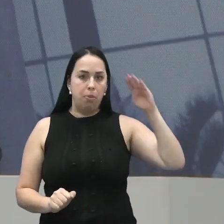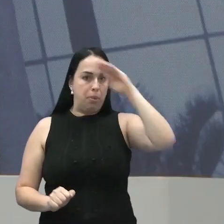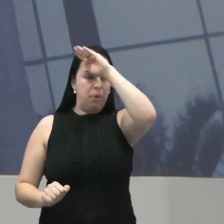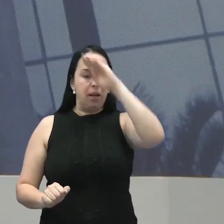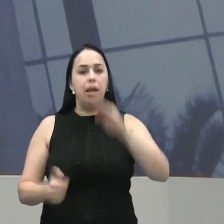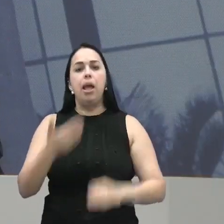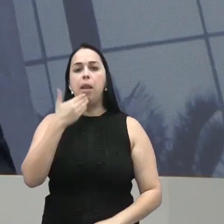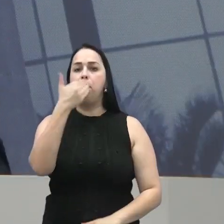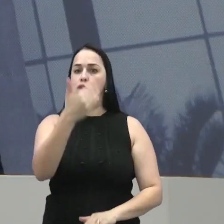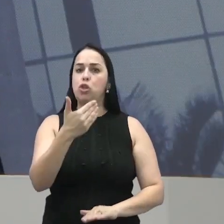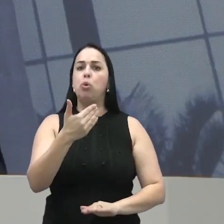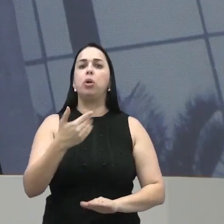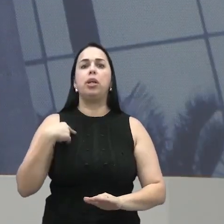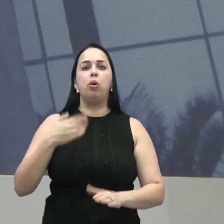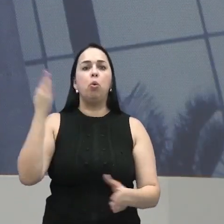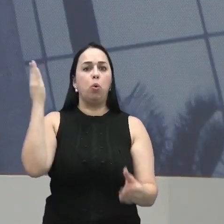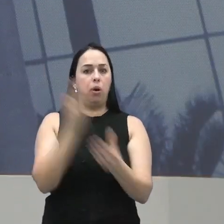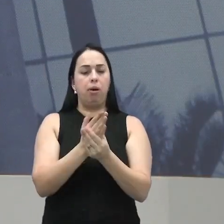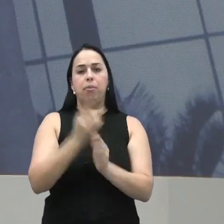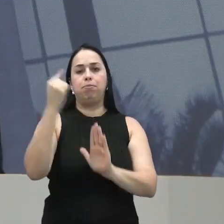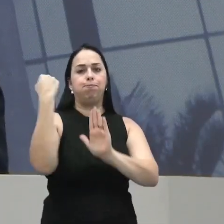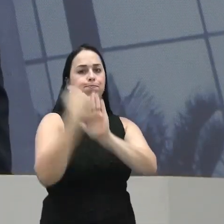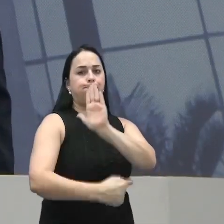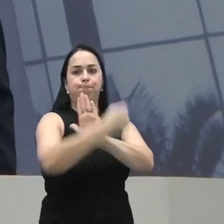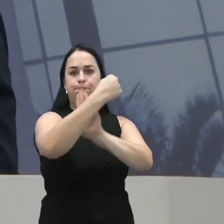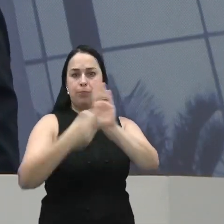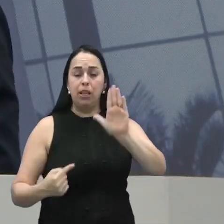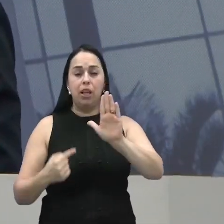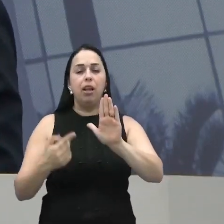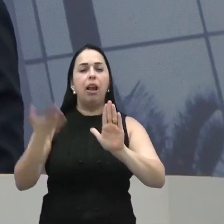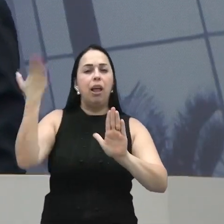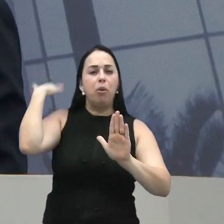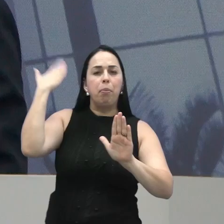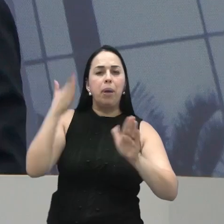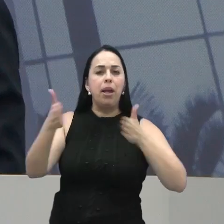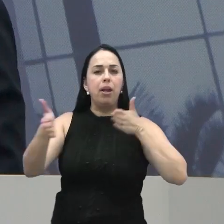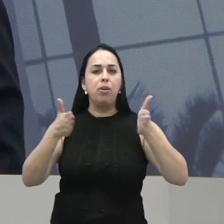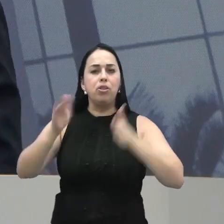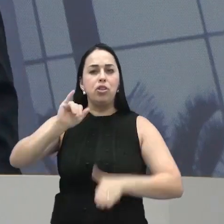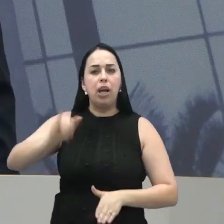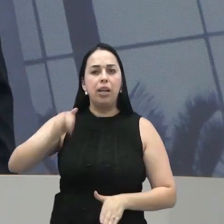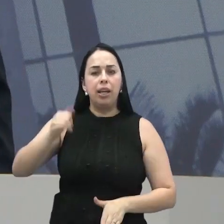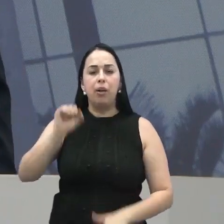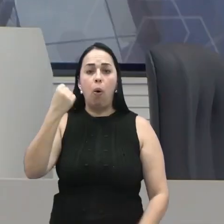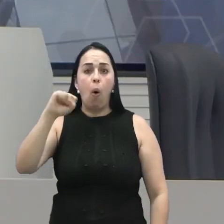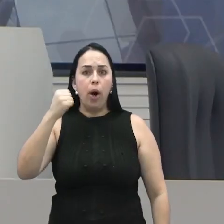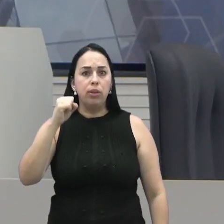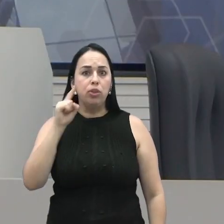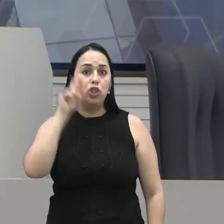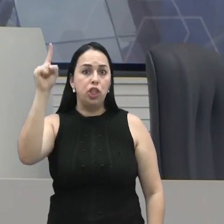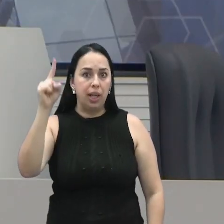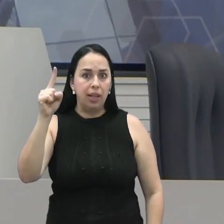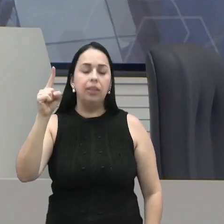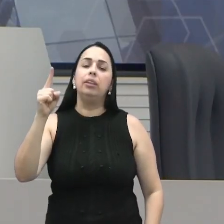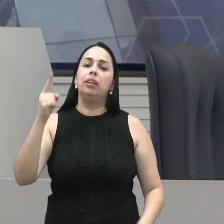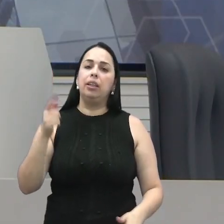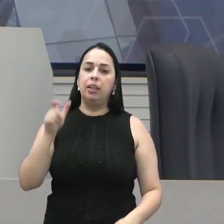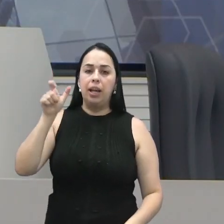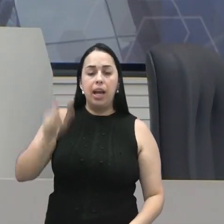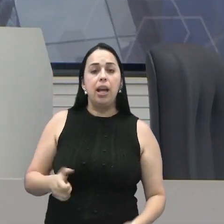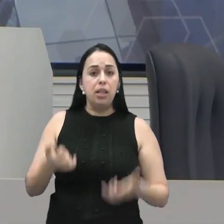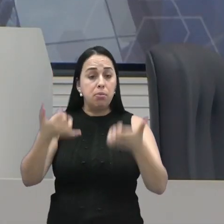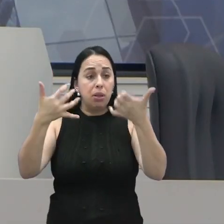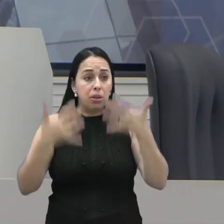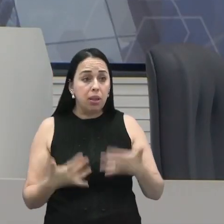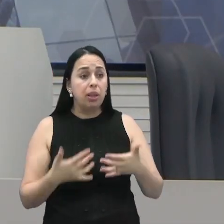cobrou a anistia para os brasileiros acusados de golpe de Estado durante os atos de 8 de janeiro. Segundo o parlamentar,